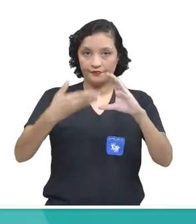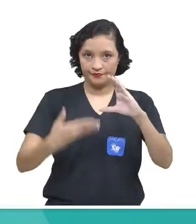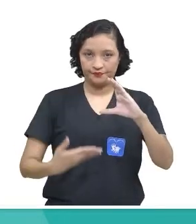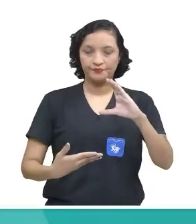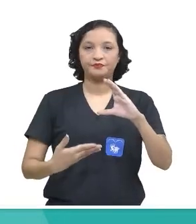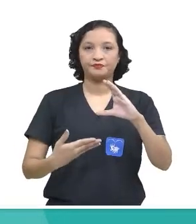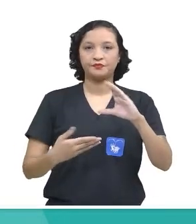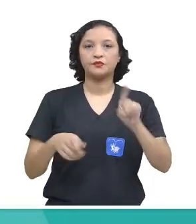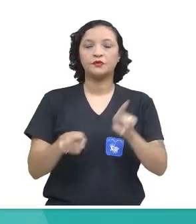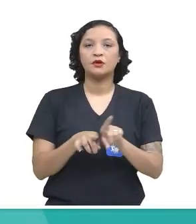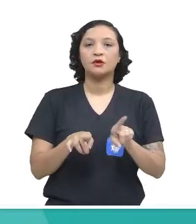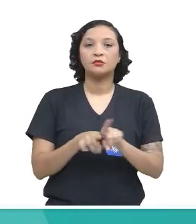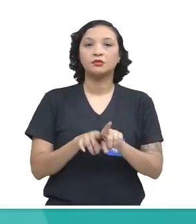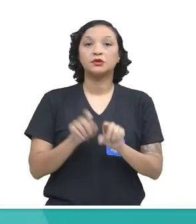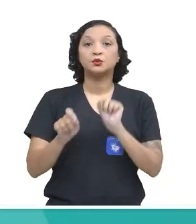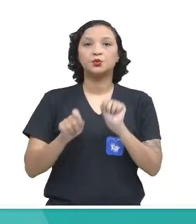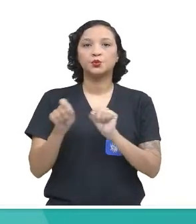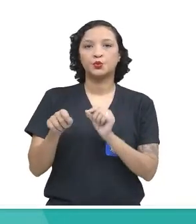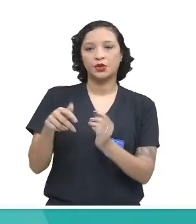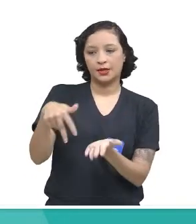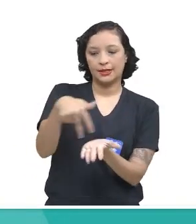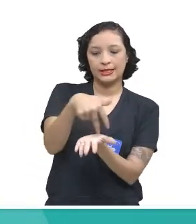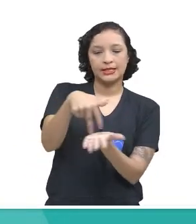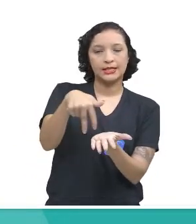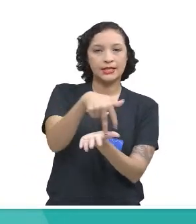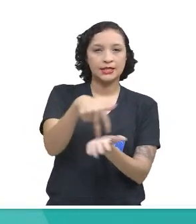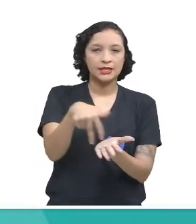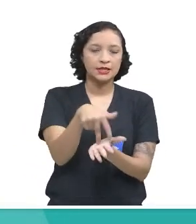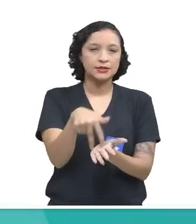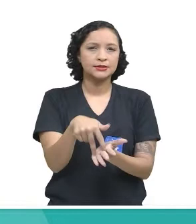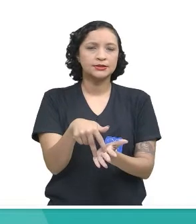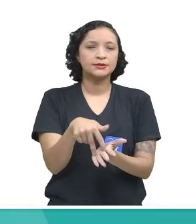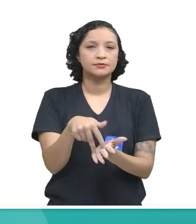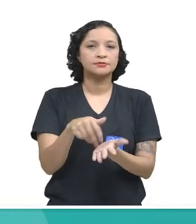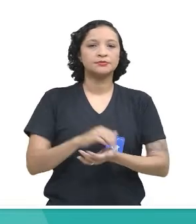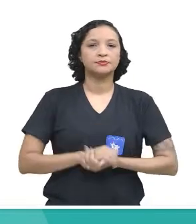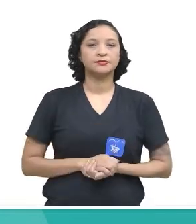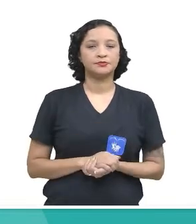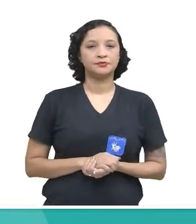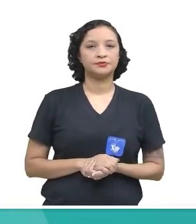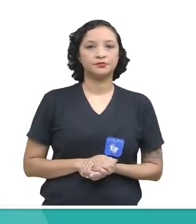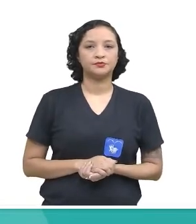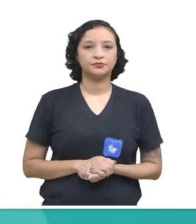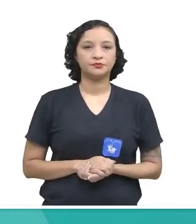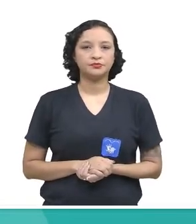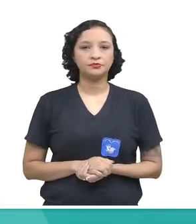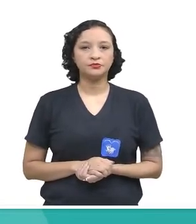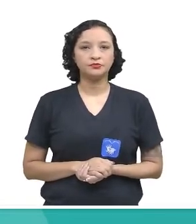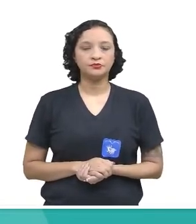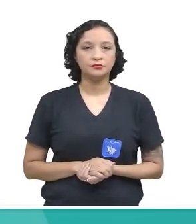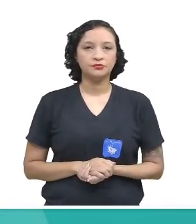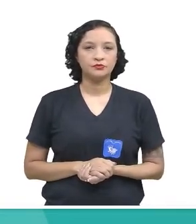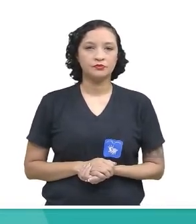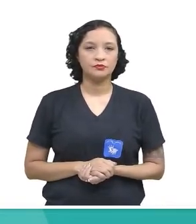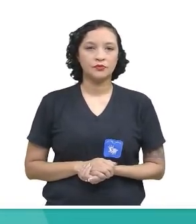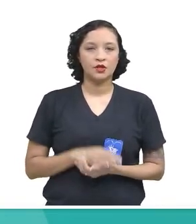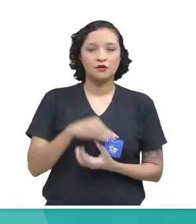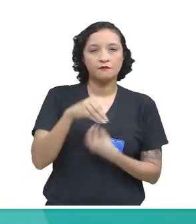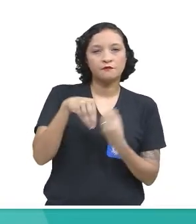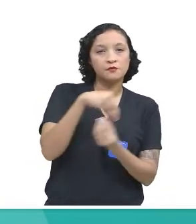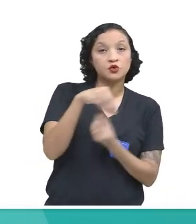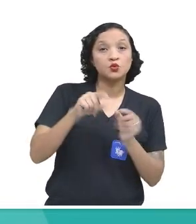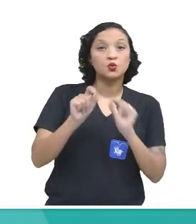relacionado à coreografia. Então, ela vai ser caracterizada por uma marcha que vai mesclar